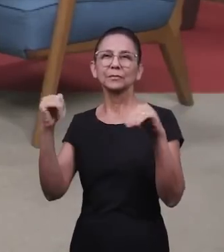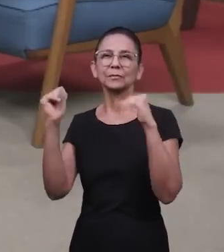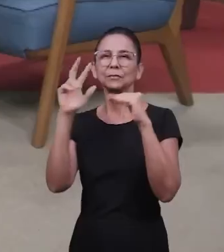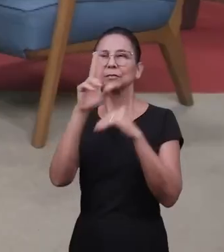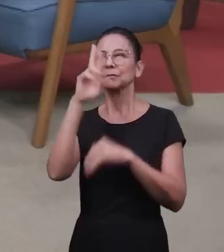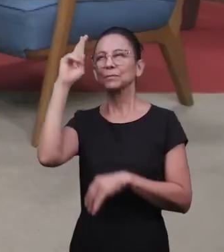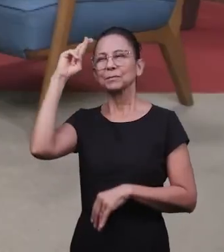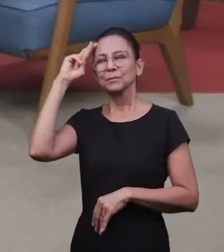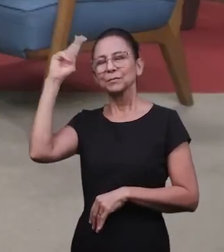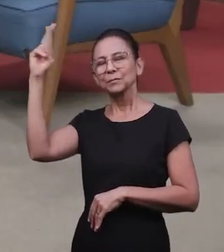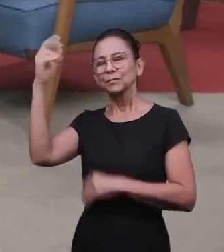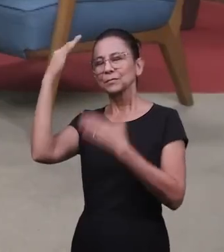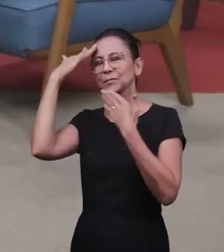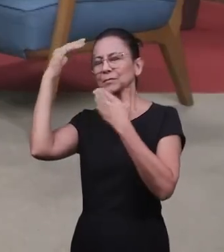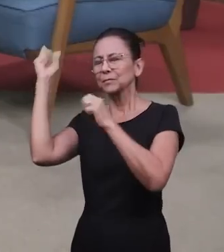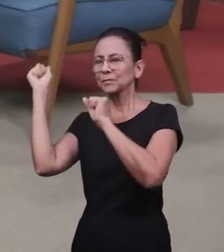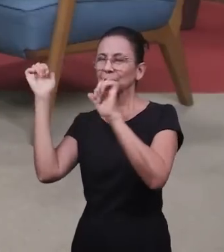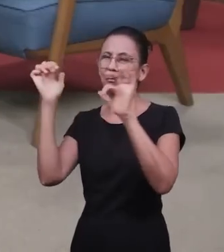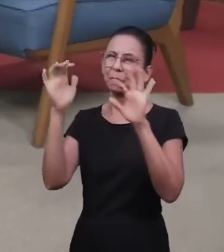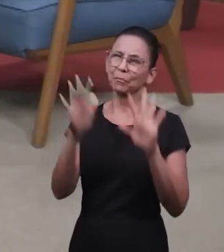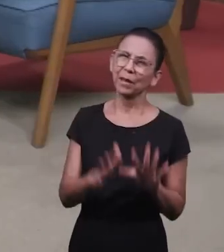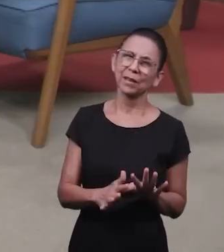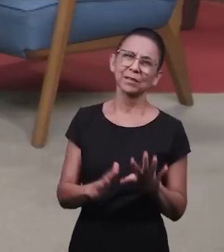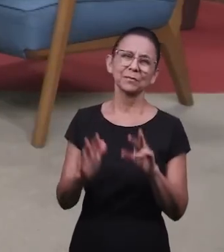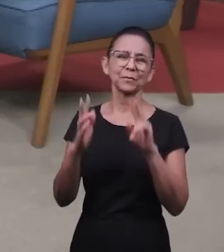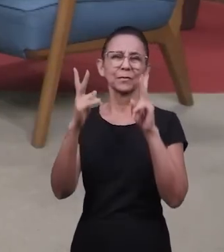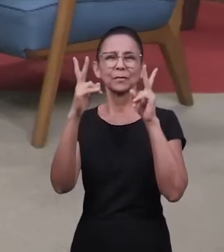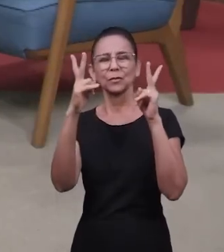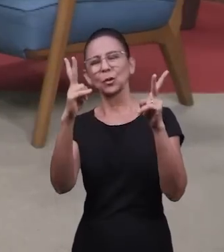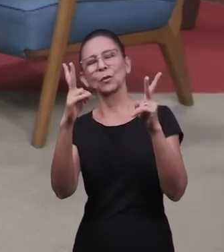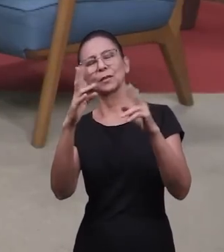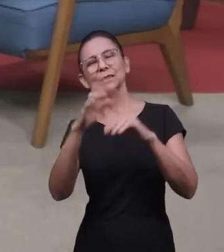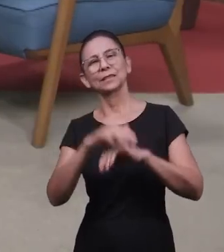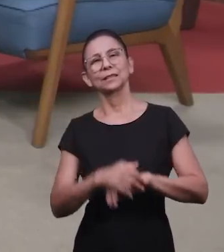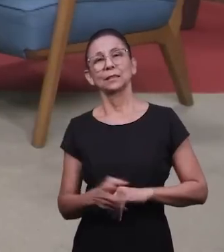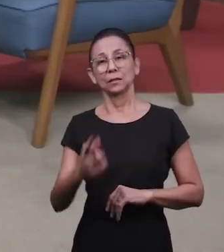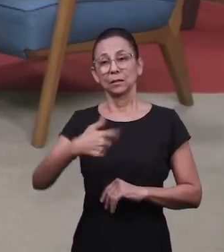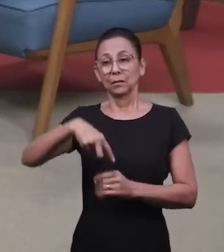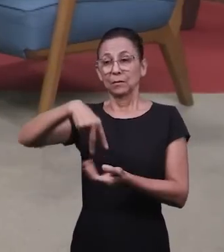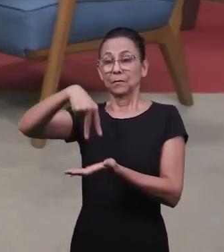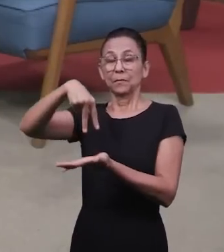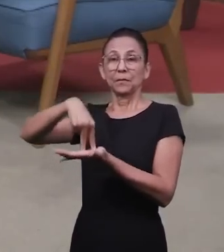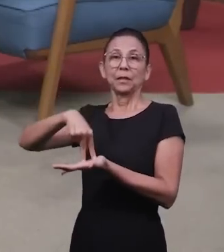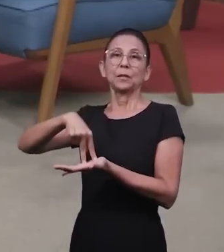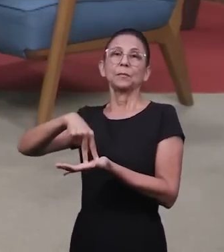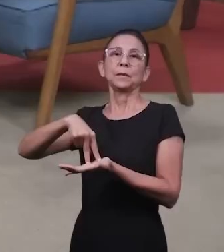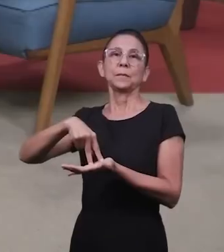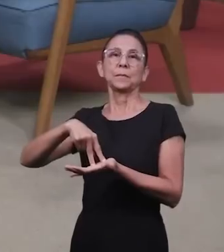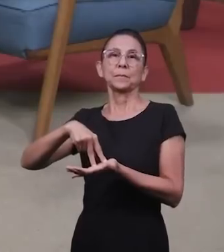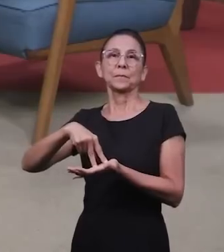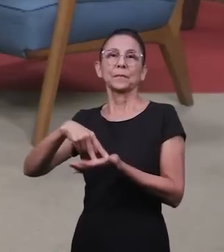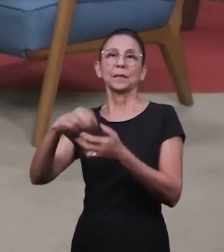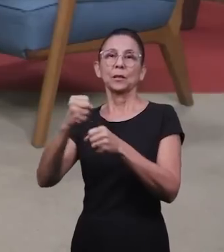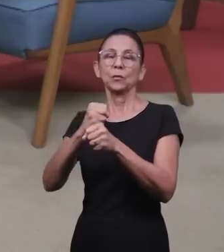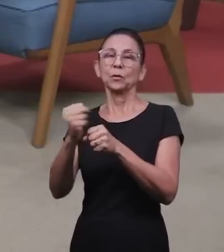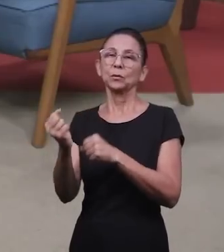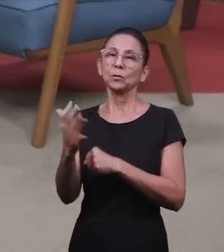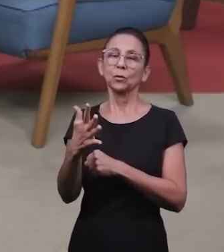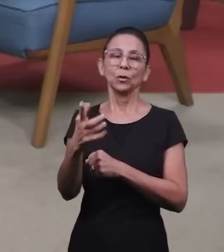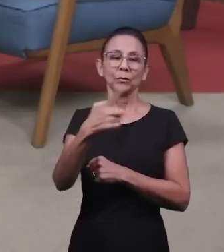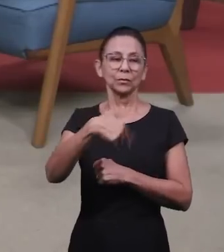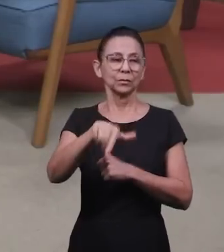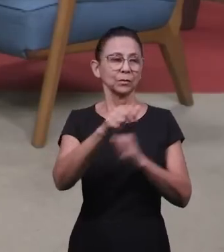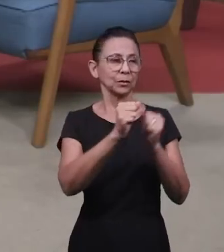vez, louvado seja o nome do Senhor, grandes coisas o Senhor fez por nós. Amém. Estamos aí firmes de pé em mais um ano que se